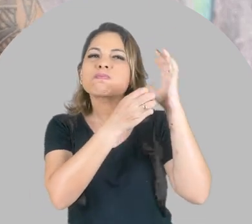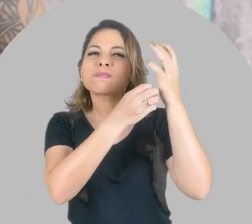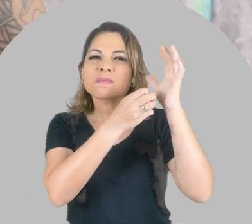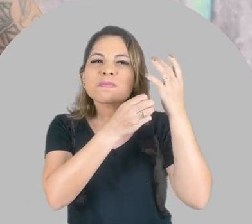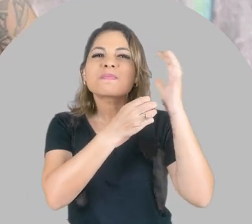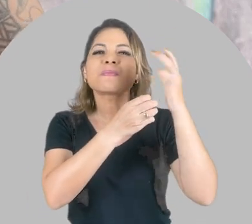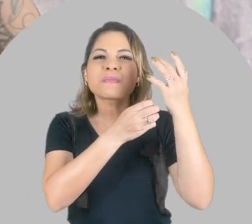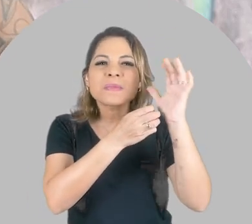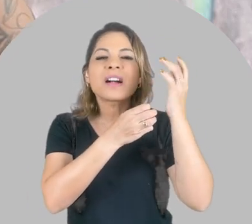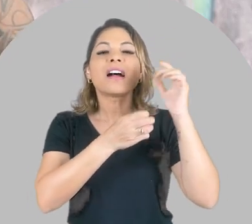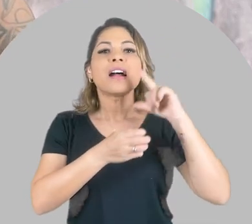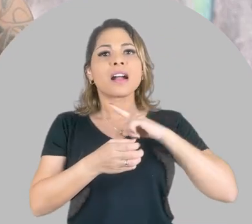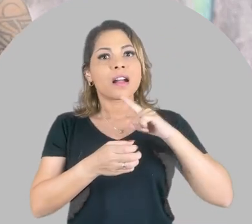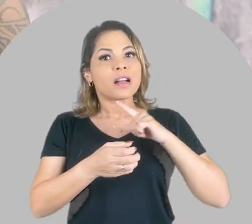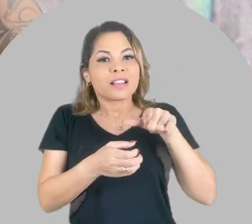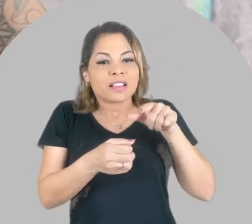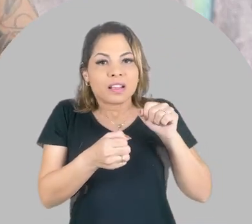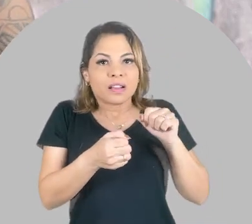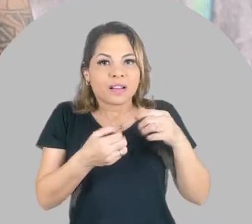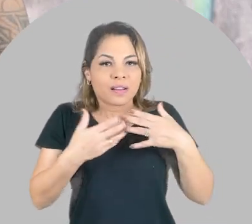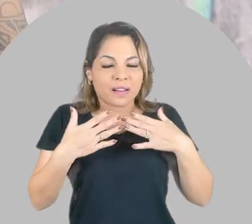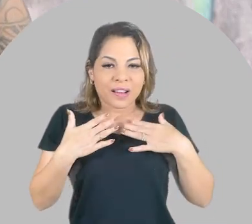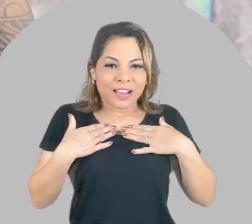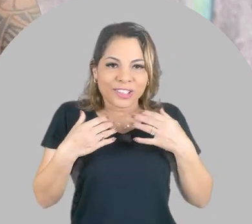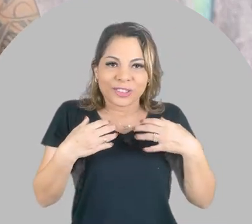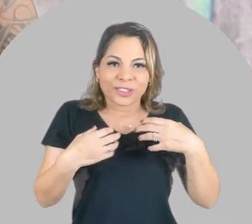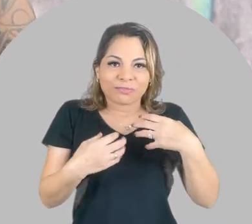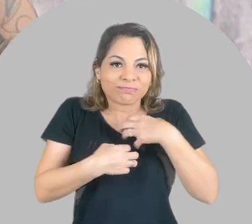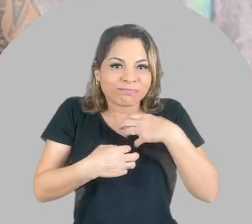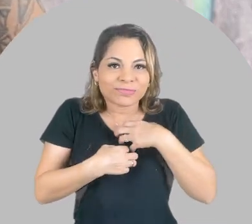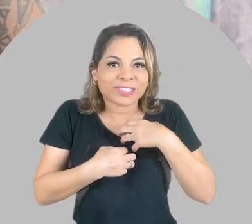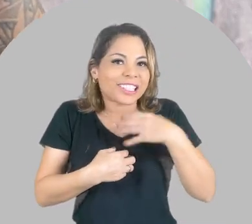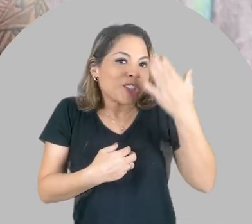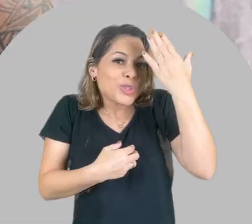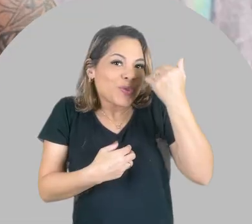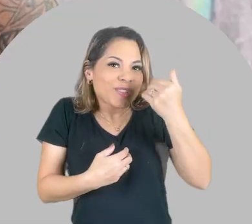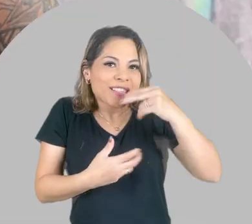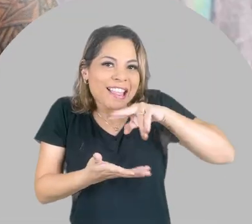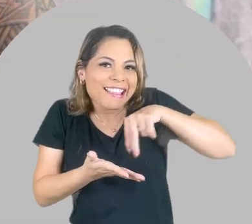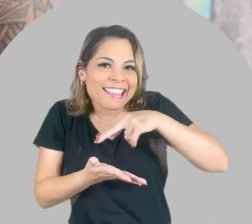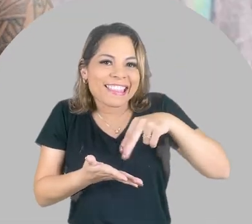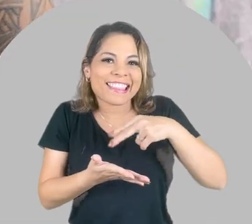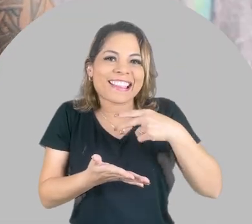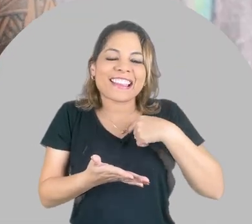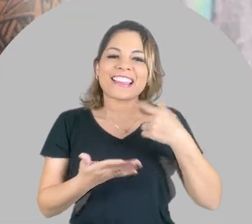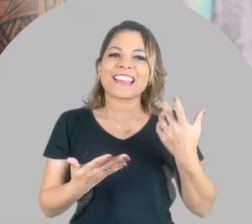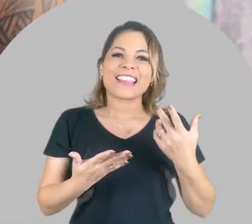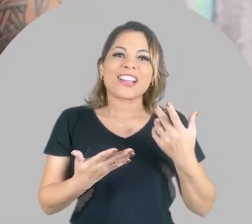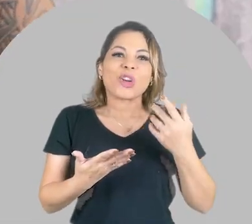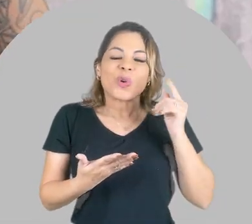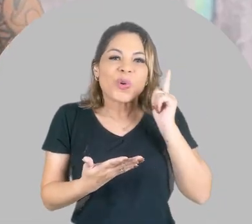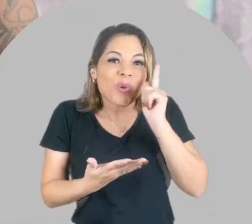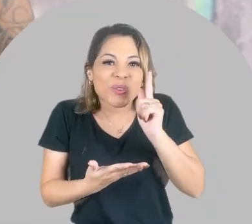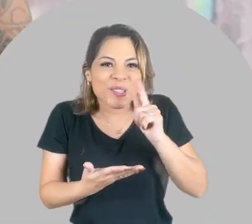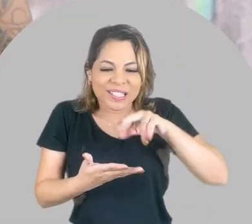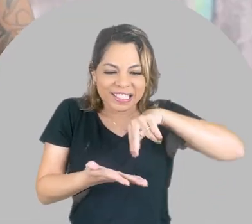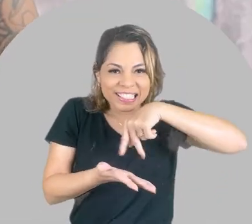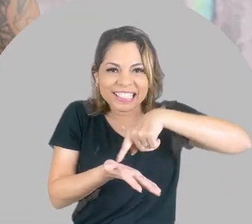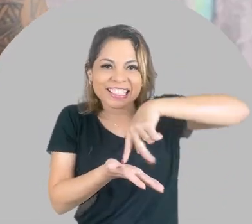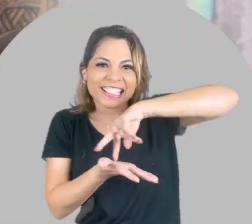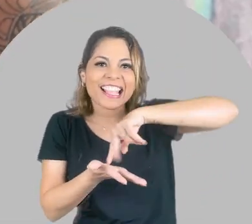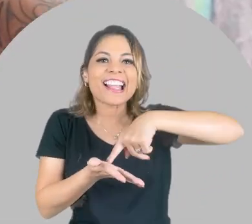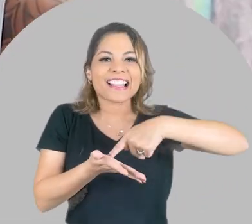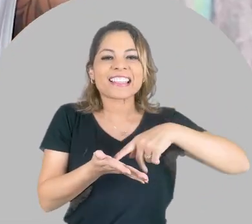lugar assim que bum, bum, bum, você não fica mesmo, você pode não saber, eu não sei, eu tenho a mínima